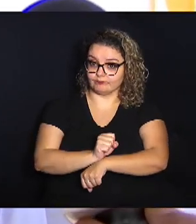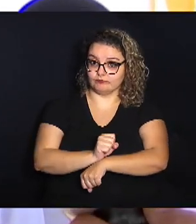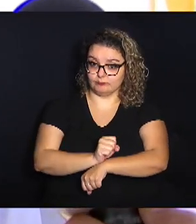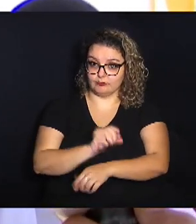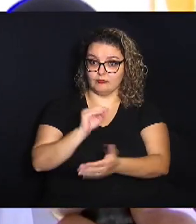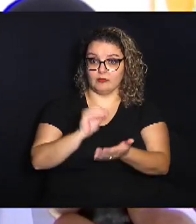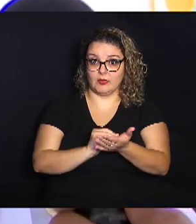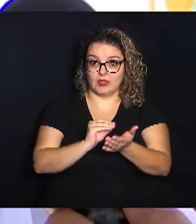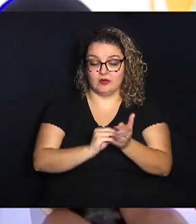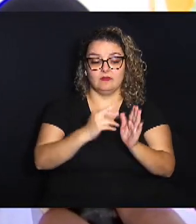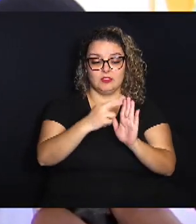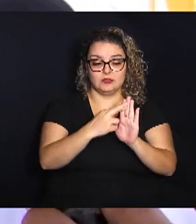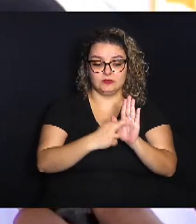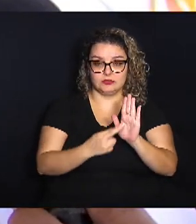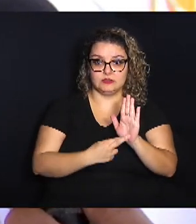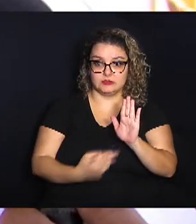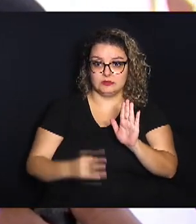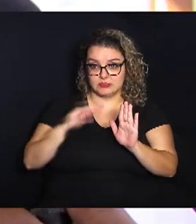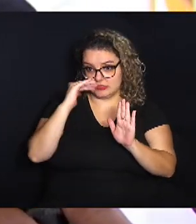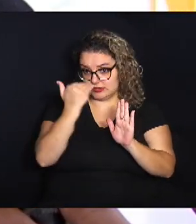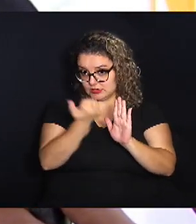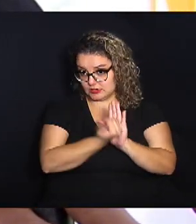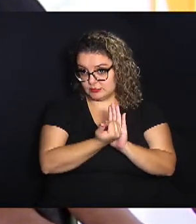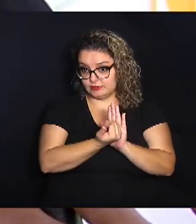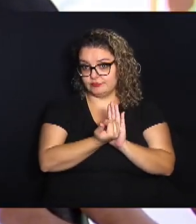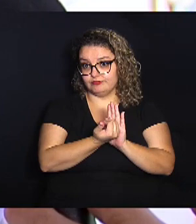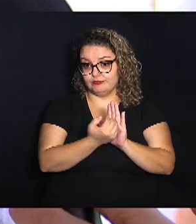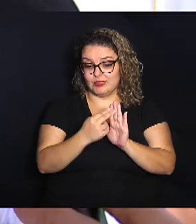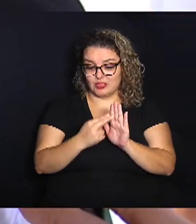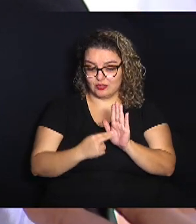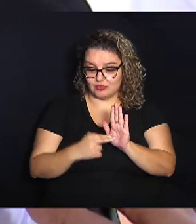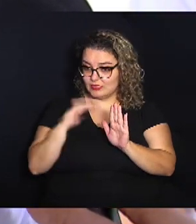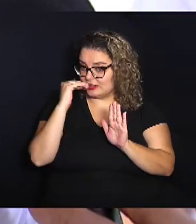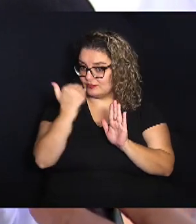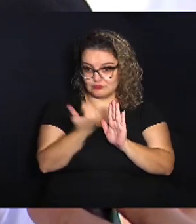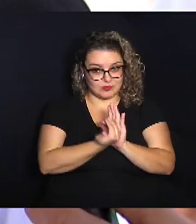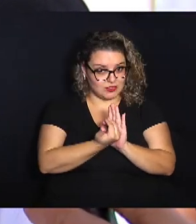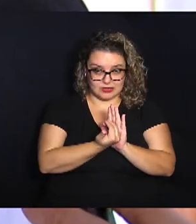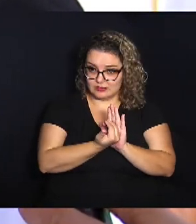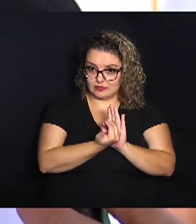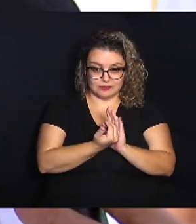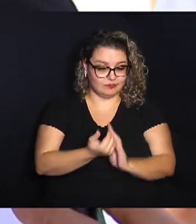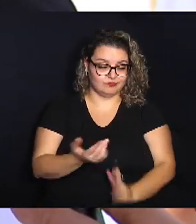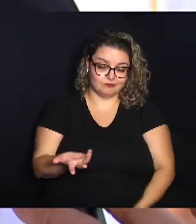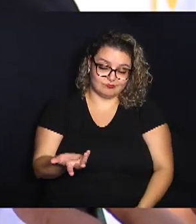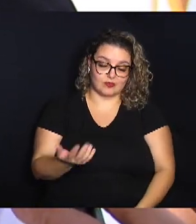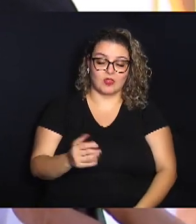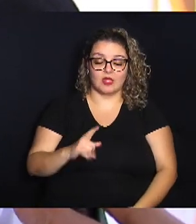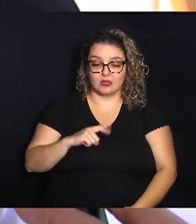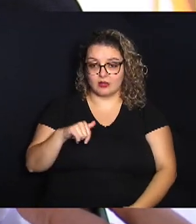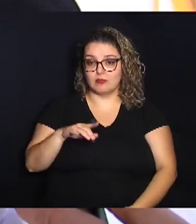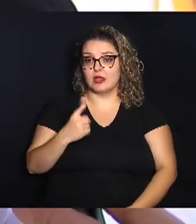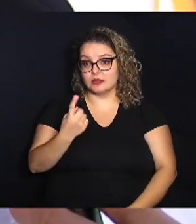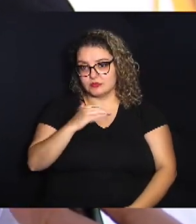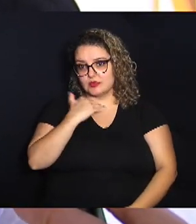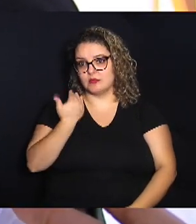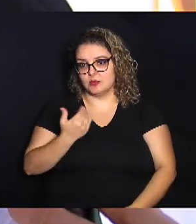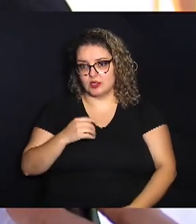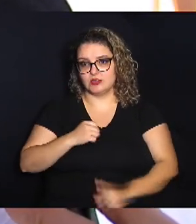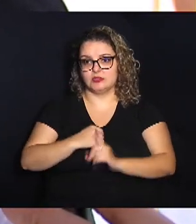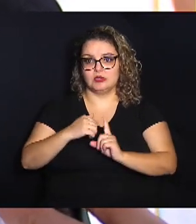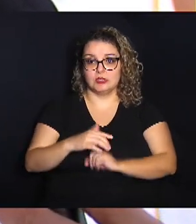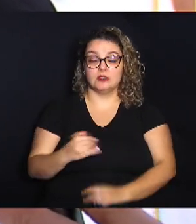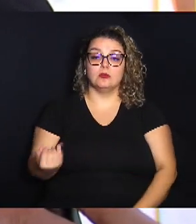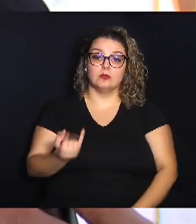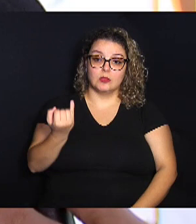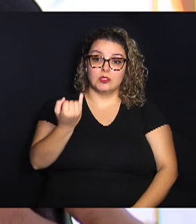desrespeito às normas vai gerar aí provavelmente uma morte a mais na nossa cidade. Então é importante que a sociedade participe